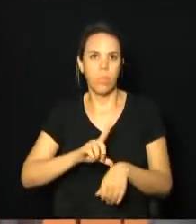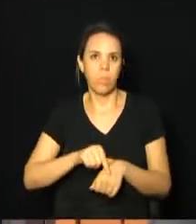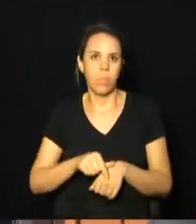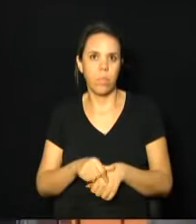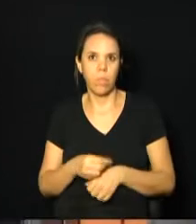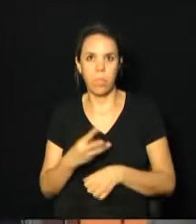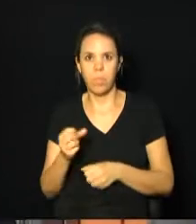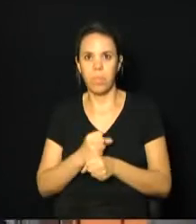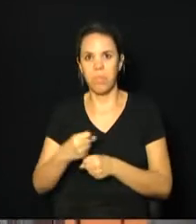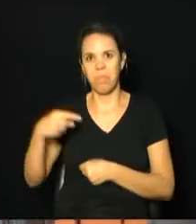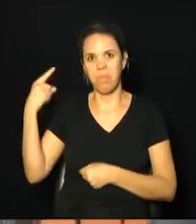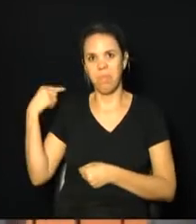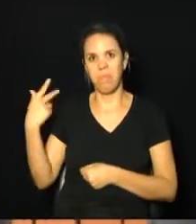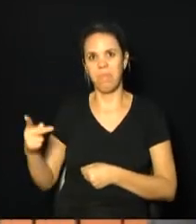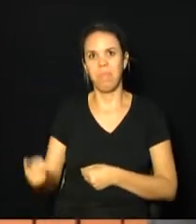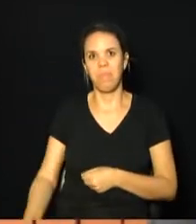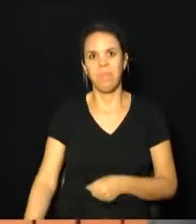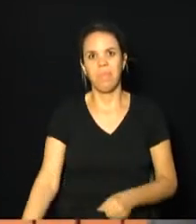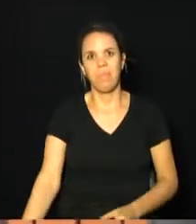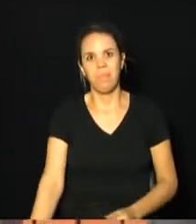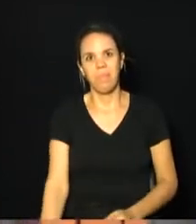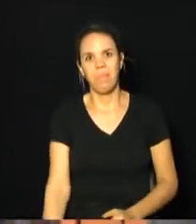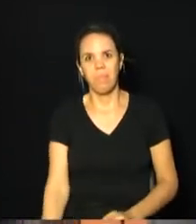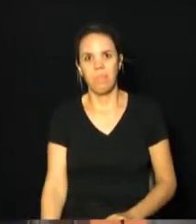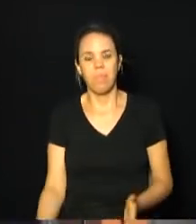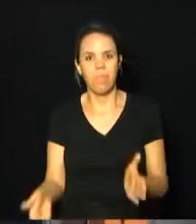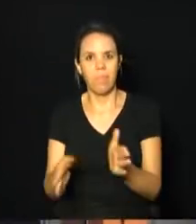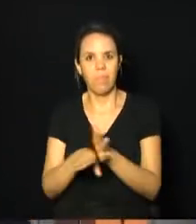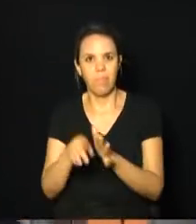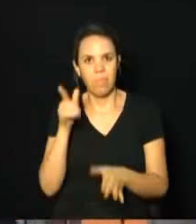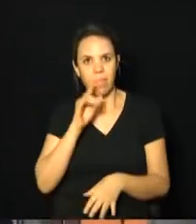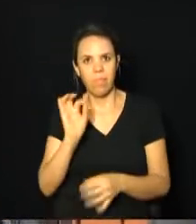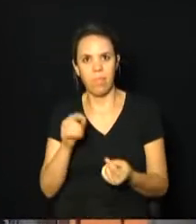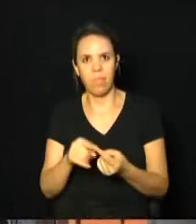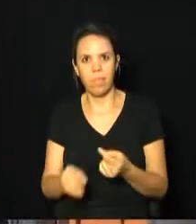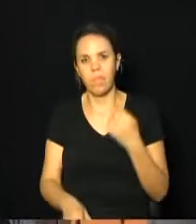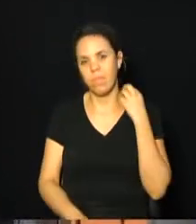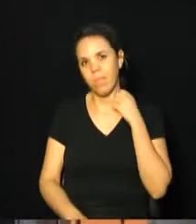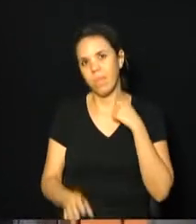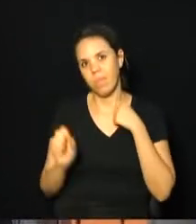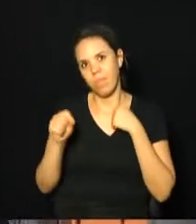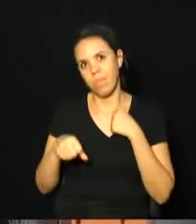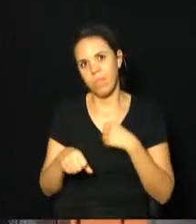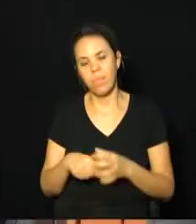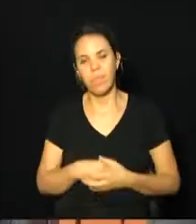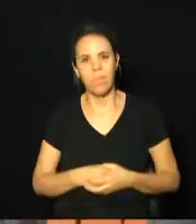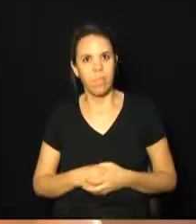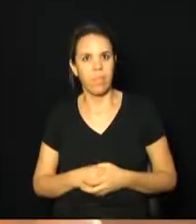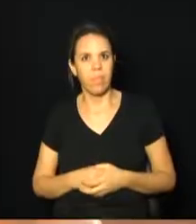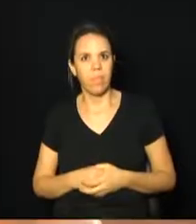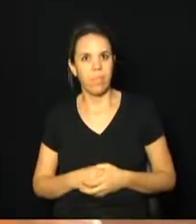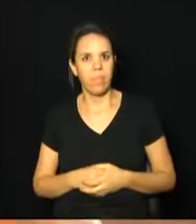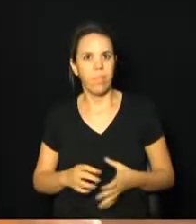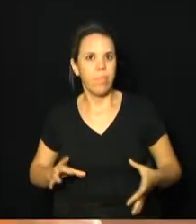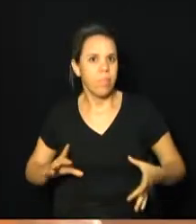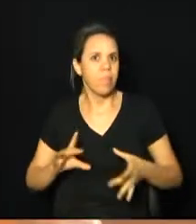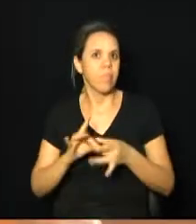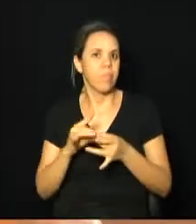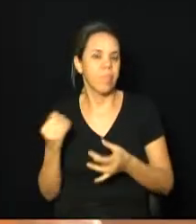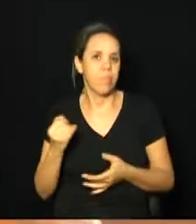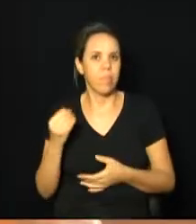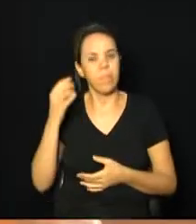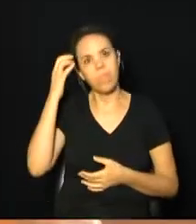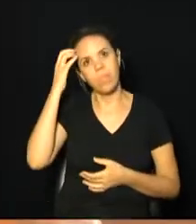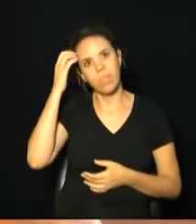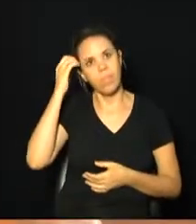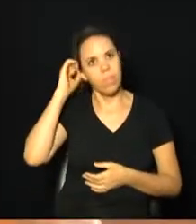uns 30 anos atrás dele. Mas a gente chega lá, com toda certeza. Chega sim, Marcos. A questão da parceria, ela é muito